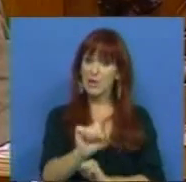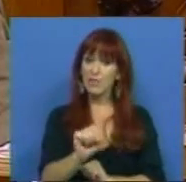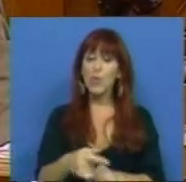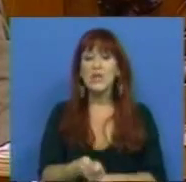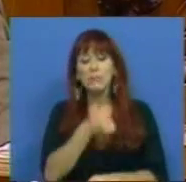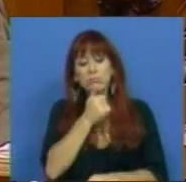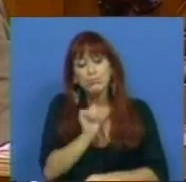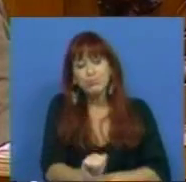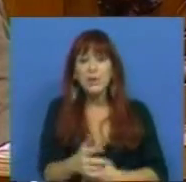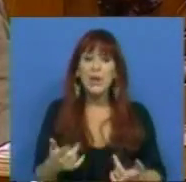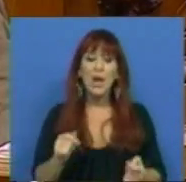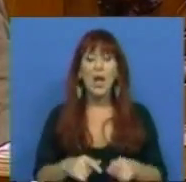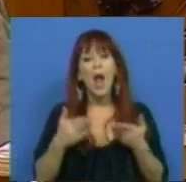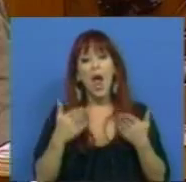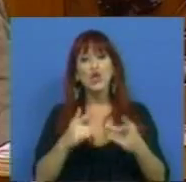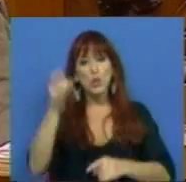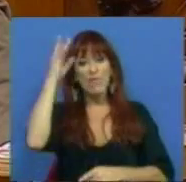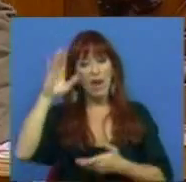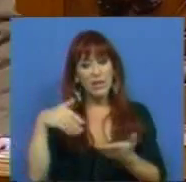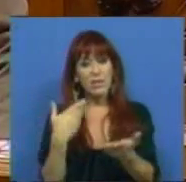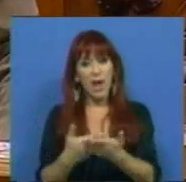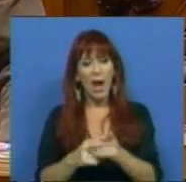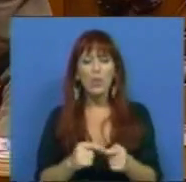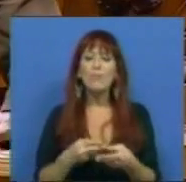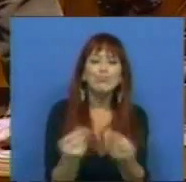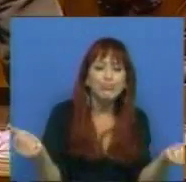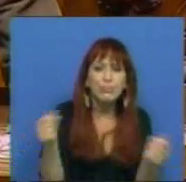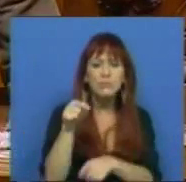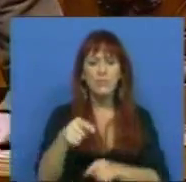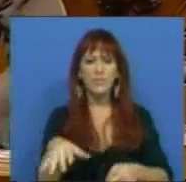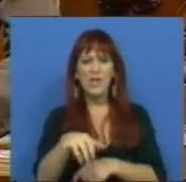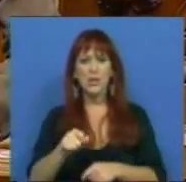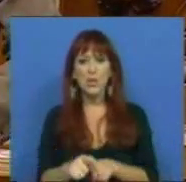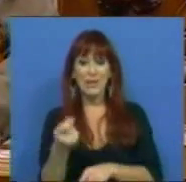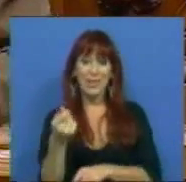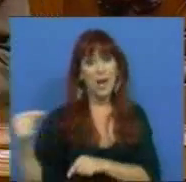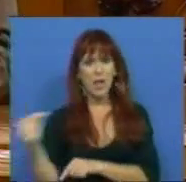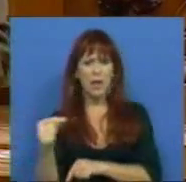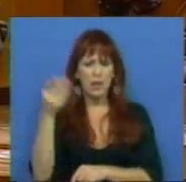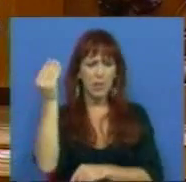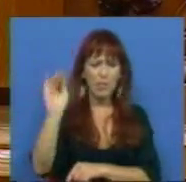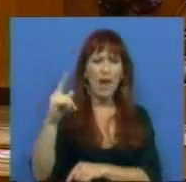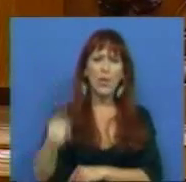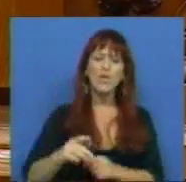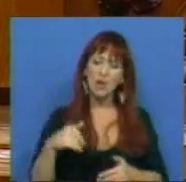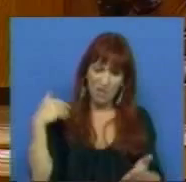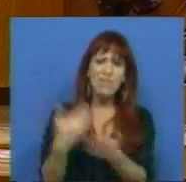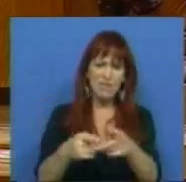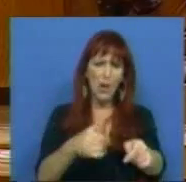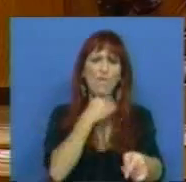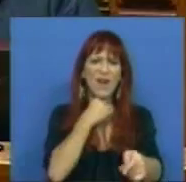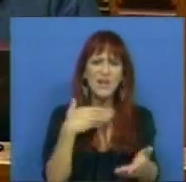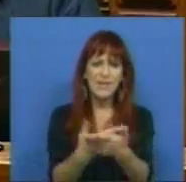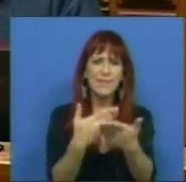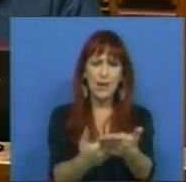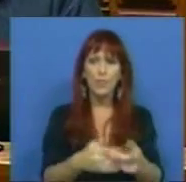e na medida em que tenham contribuído para a fraude, a colmatar a situação líquida negativa do banco que tenham arrastado para a